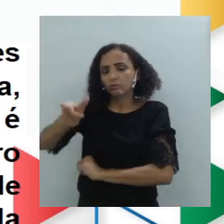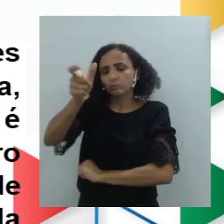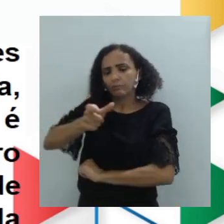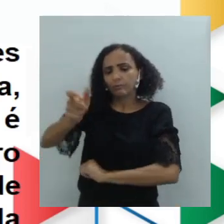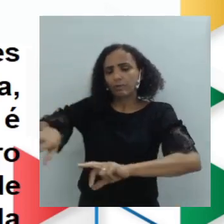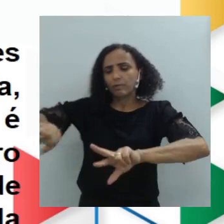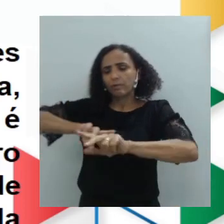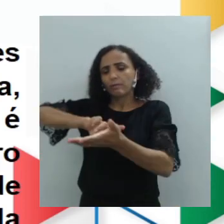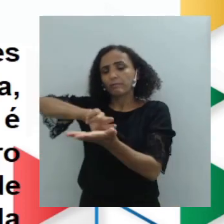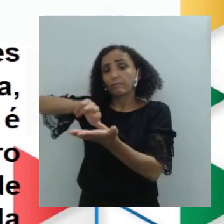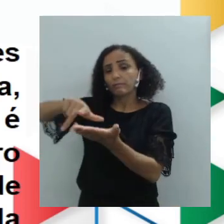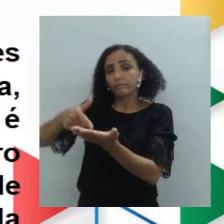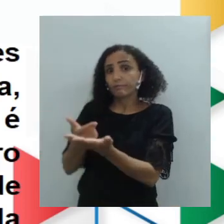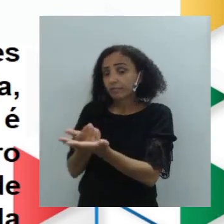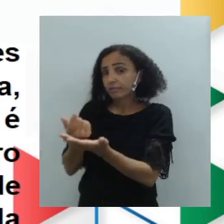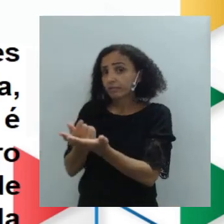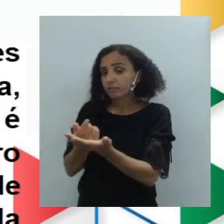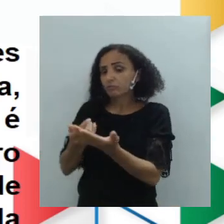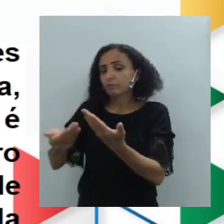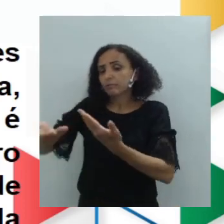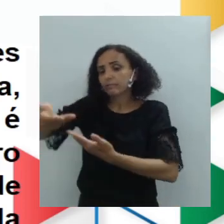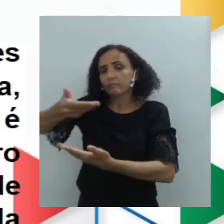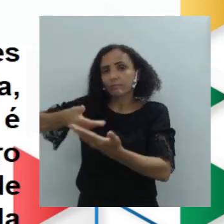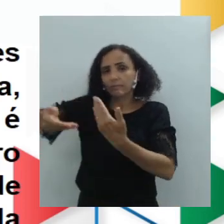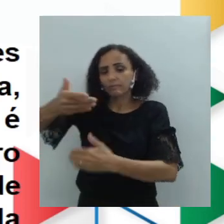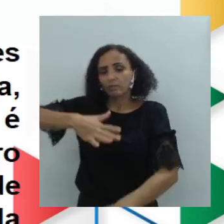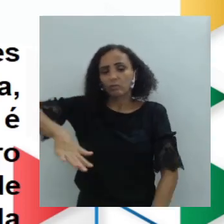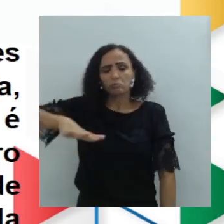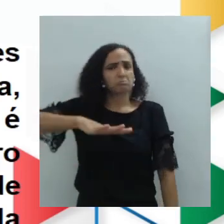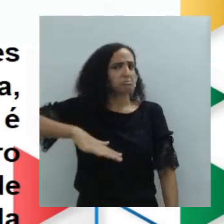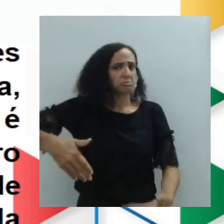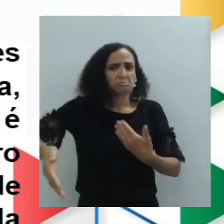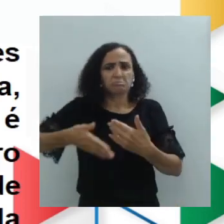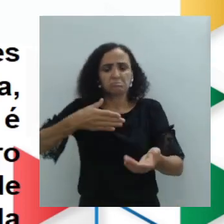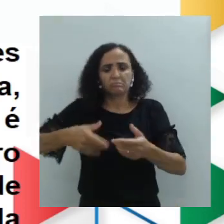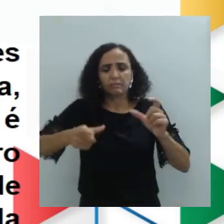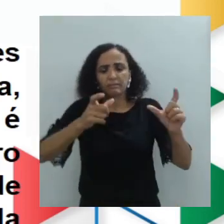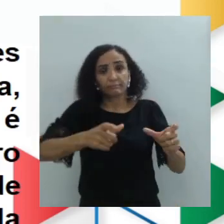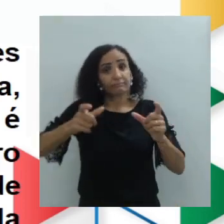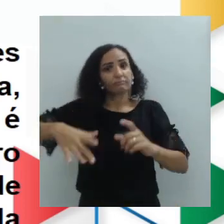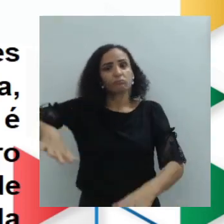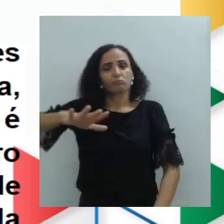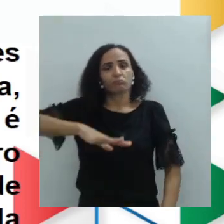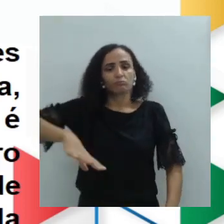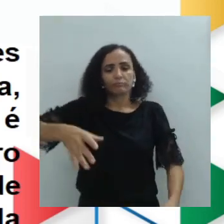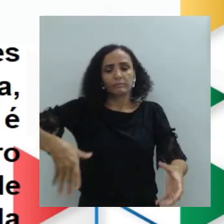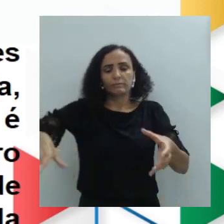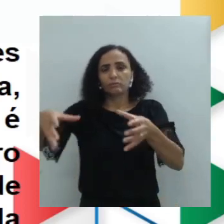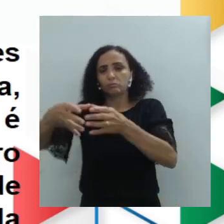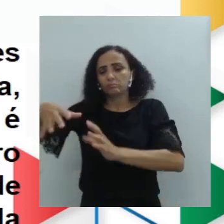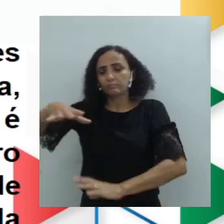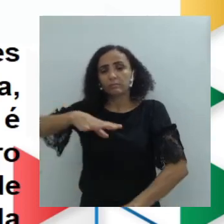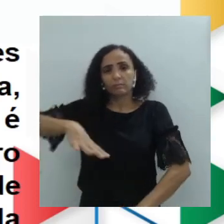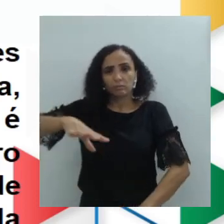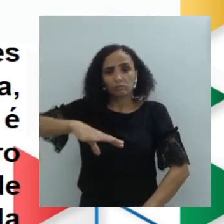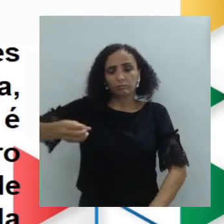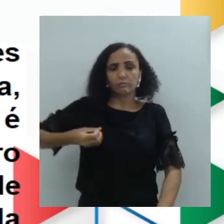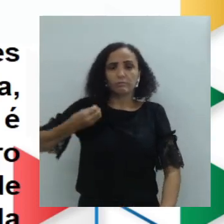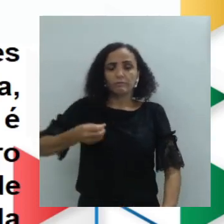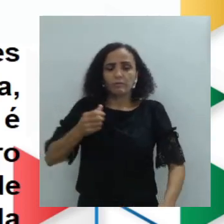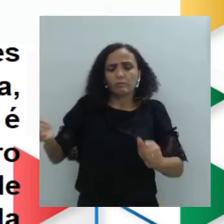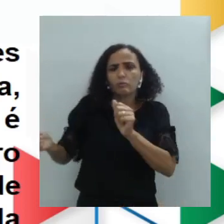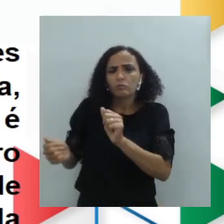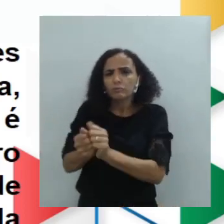espécies interagindo entre si numa determinada região geográfica, ou seja, conjunto de diferentes grupos vivendo